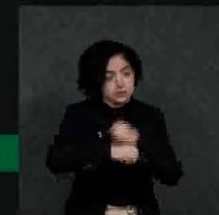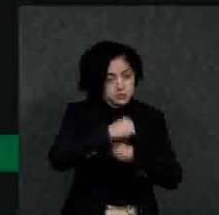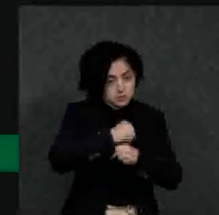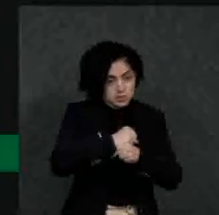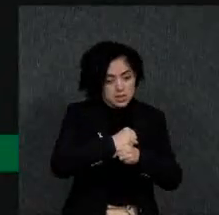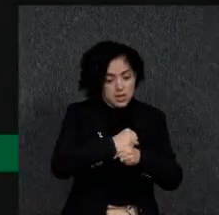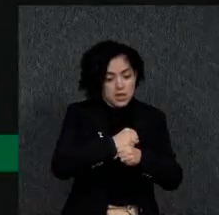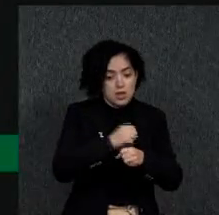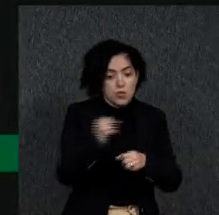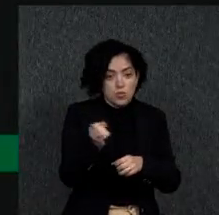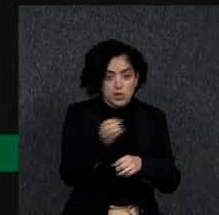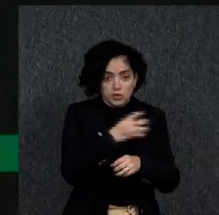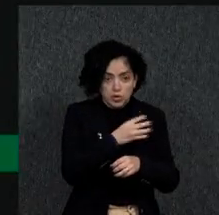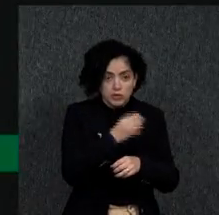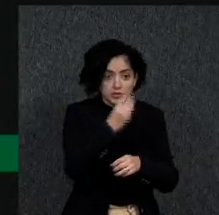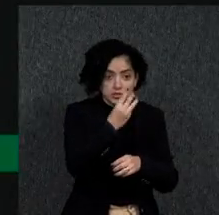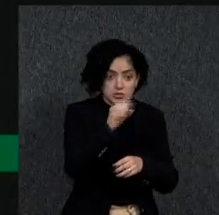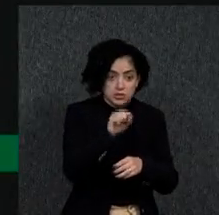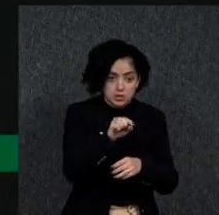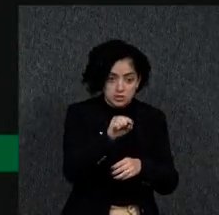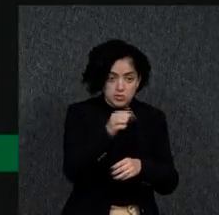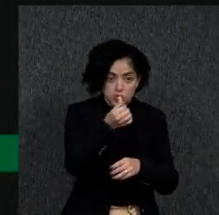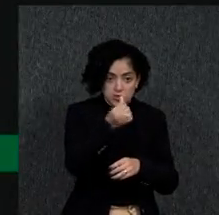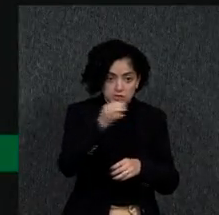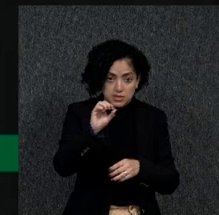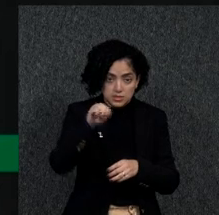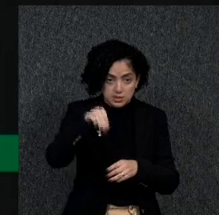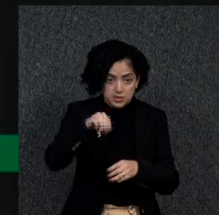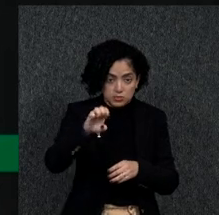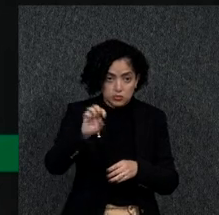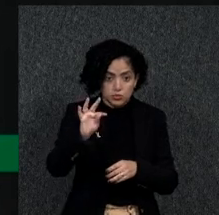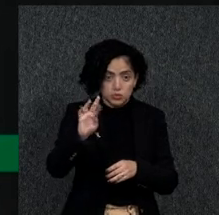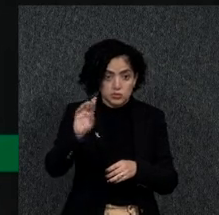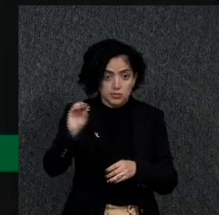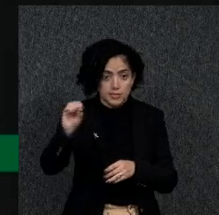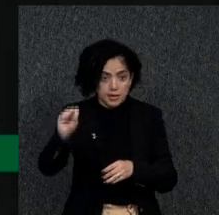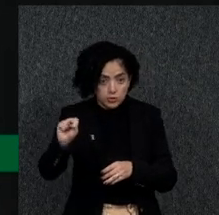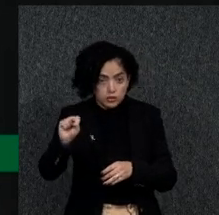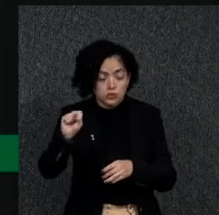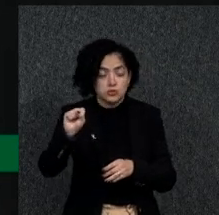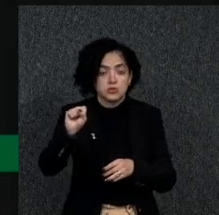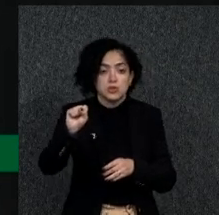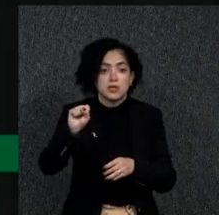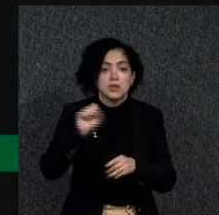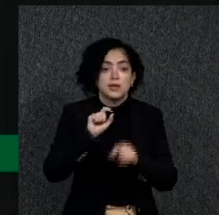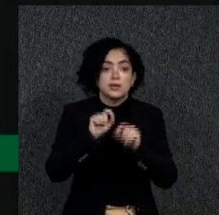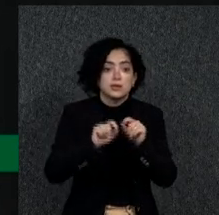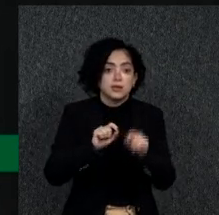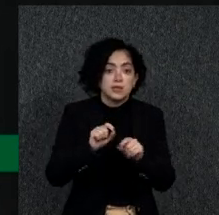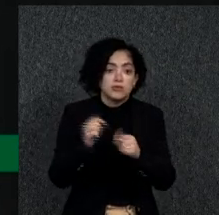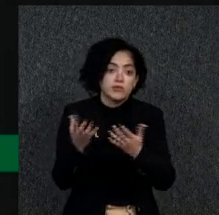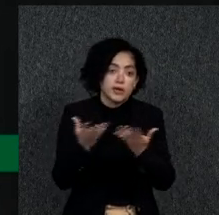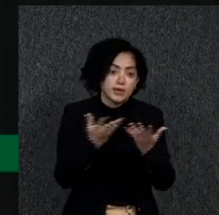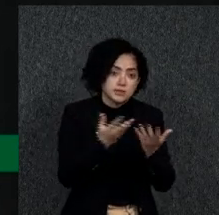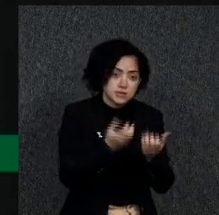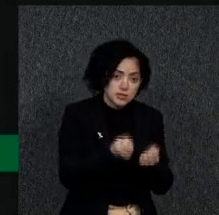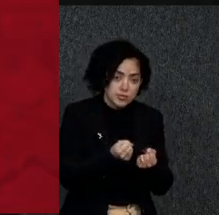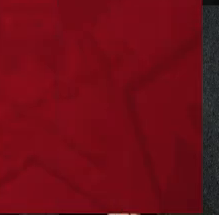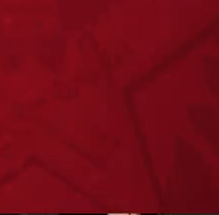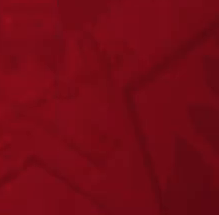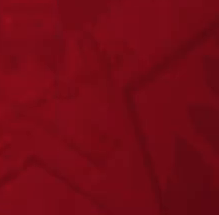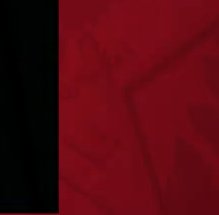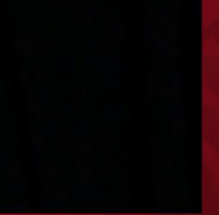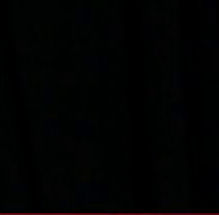arrojado, voltado e pensado para atender o paciente, voltado para a psiquiatria e dependência